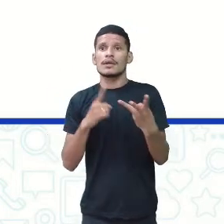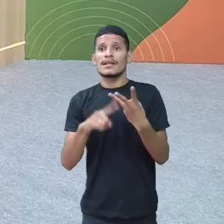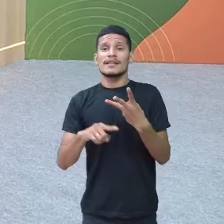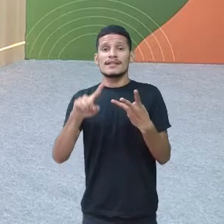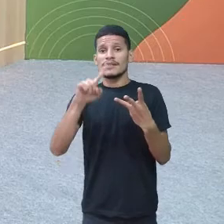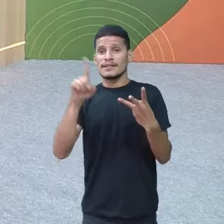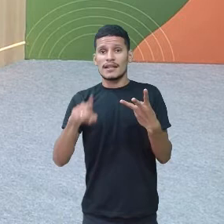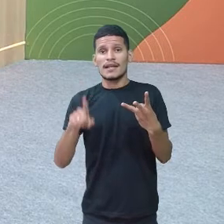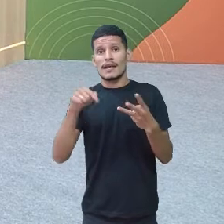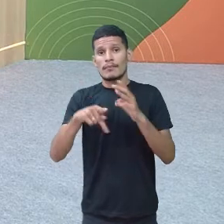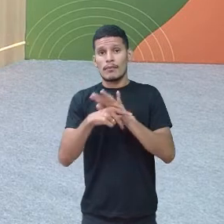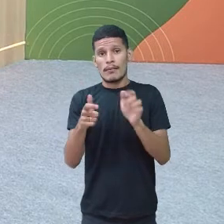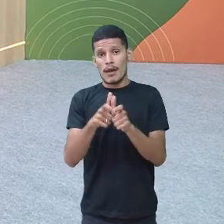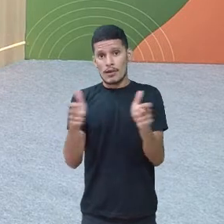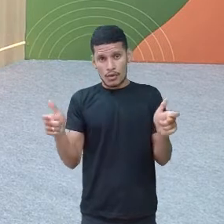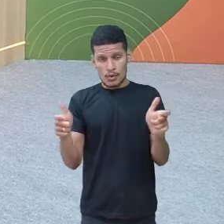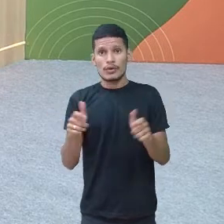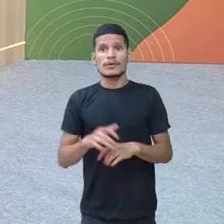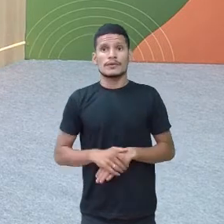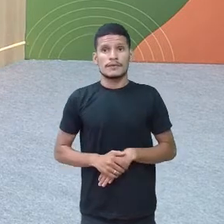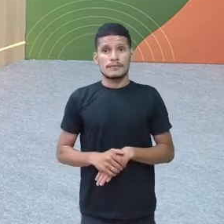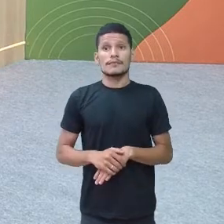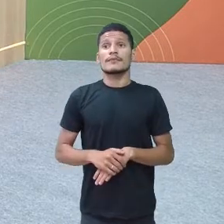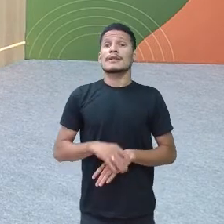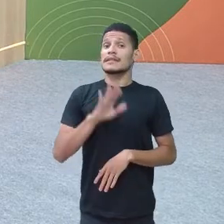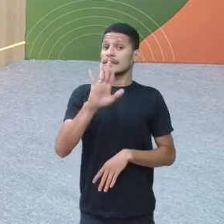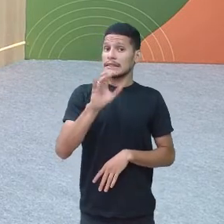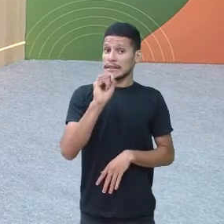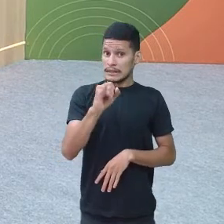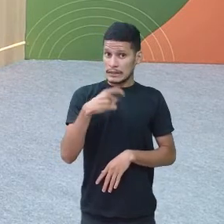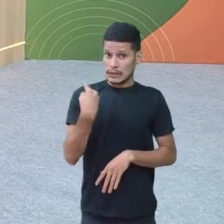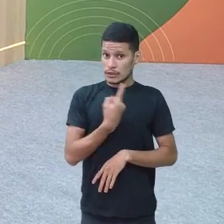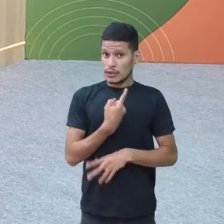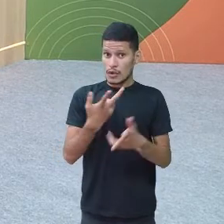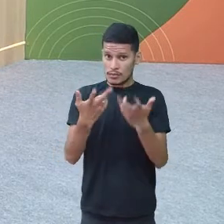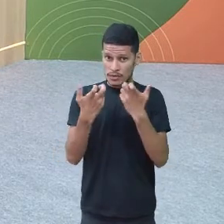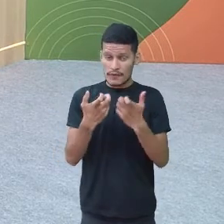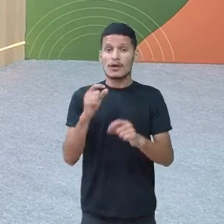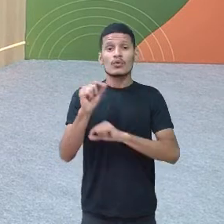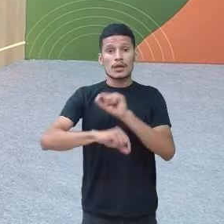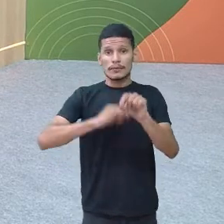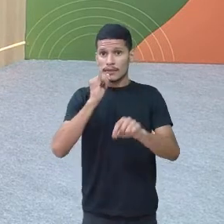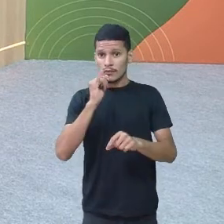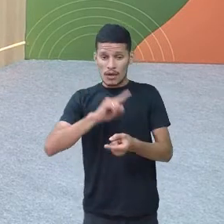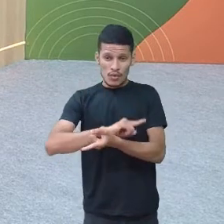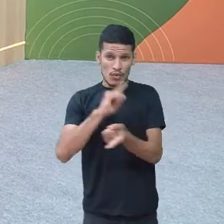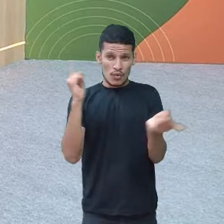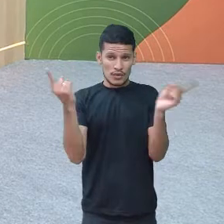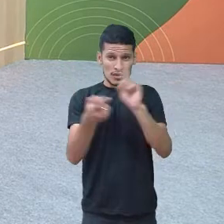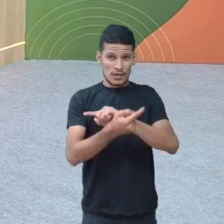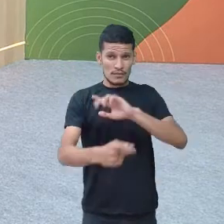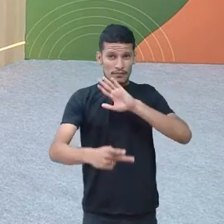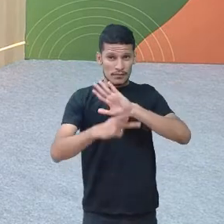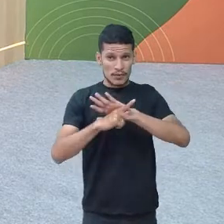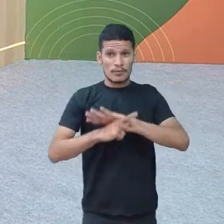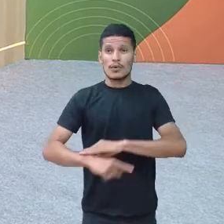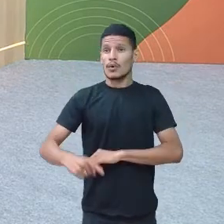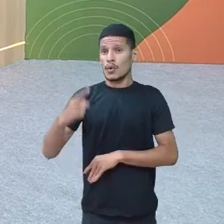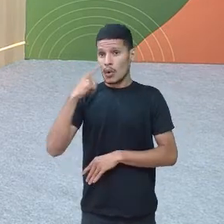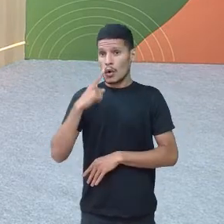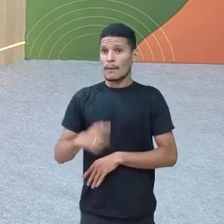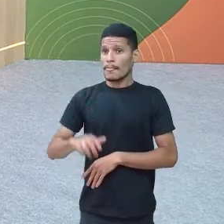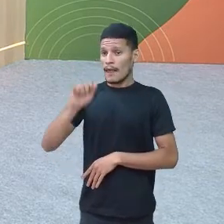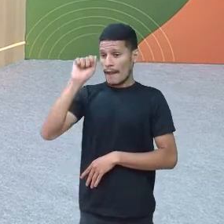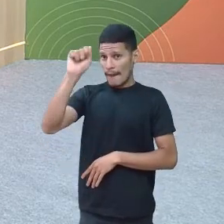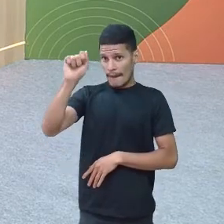ângulo Z é maior. Então, se a gente observar o lado que está oposto a esse ângulo, ó, o lado